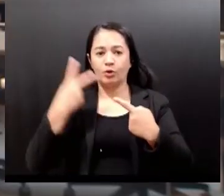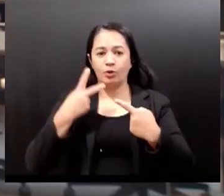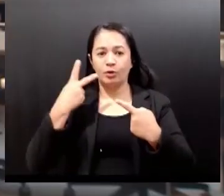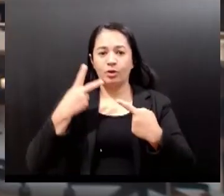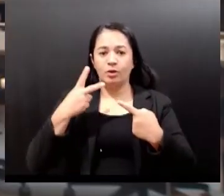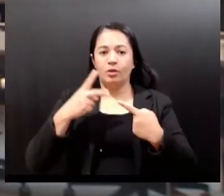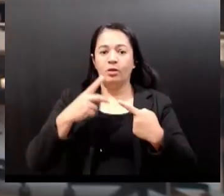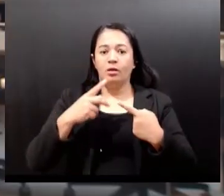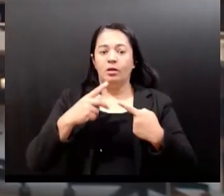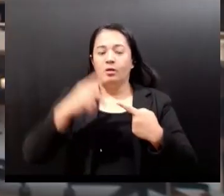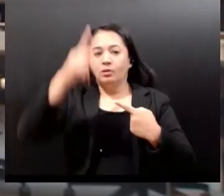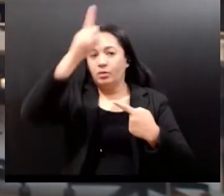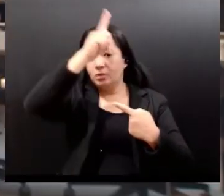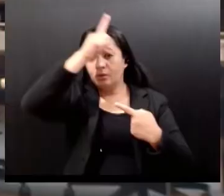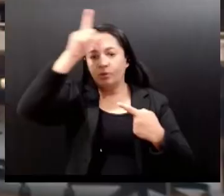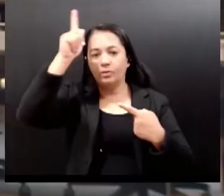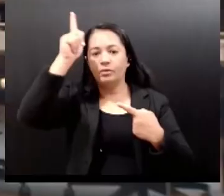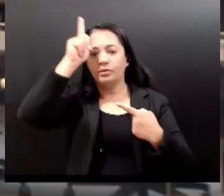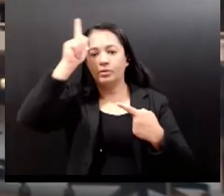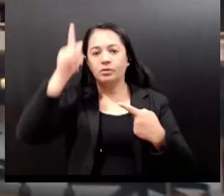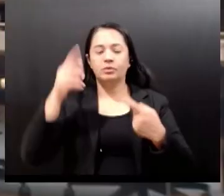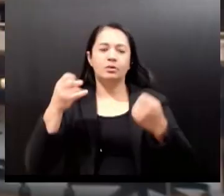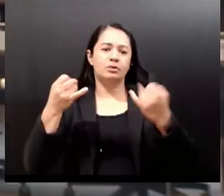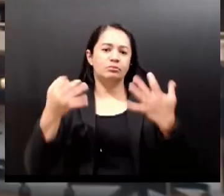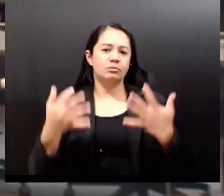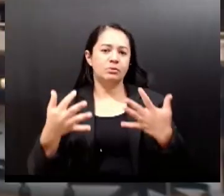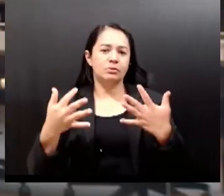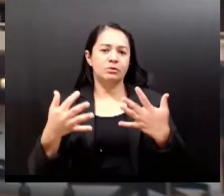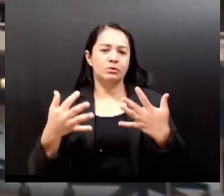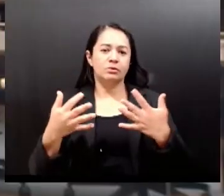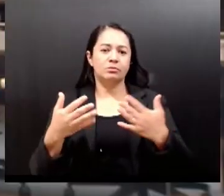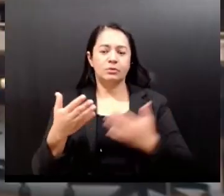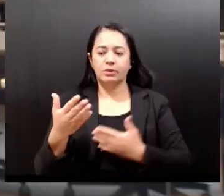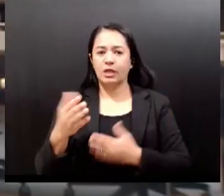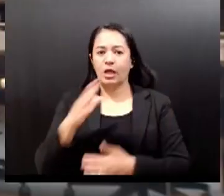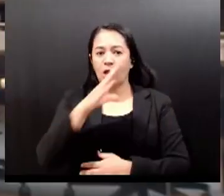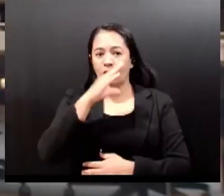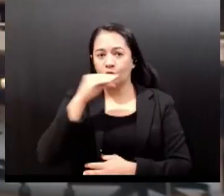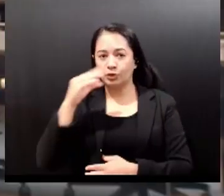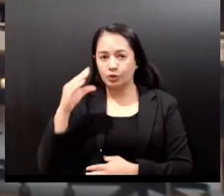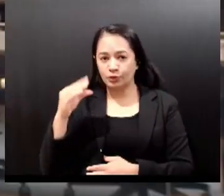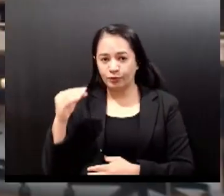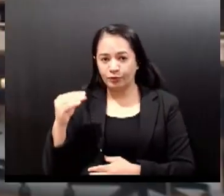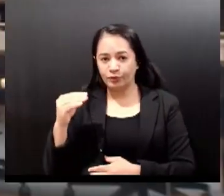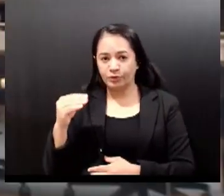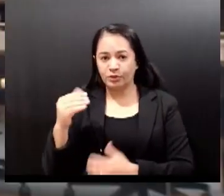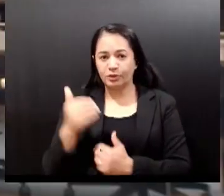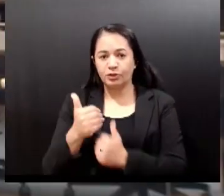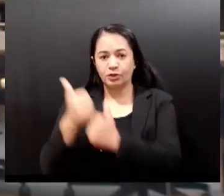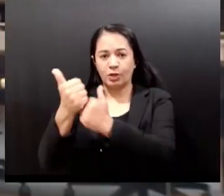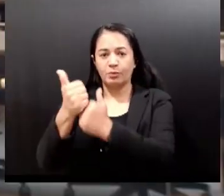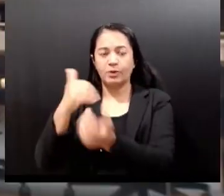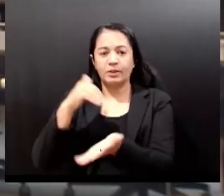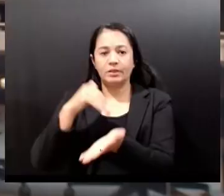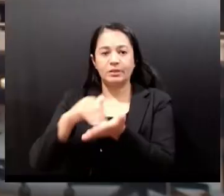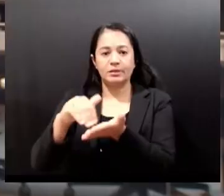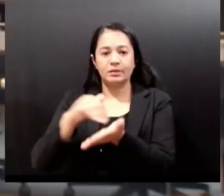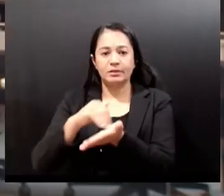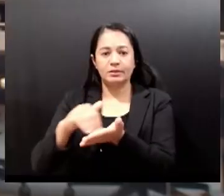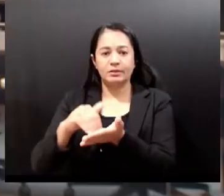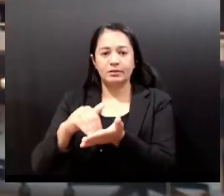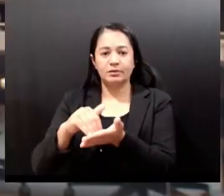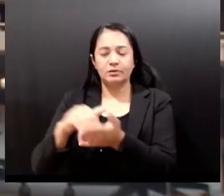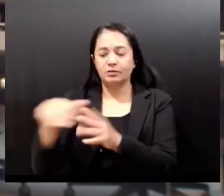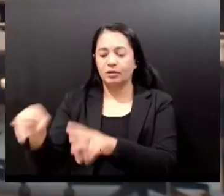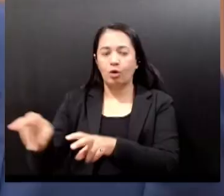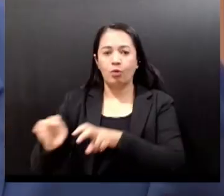Peta, relacionada aos servidores de carreira de apoio da Secretaria da Agricultura do